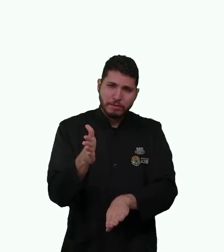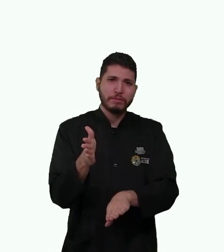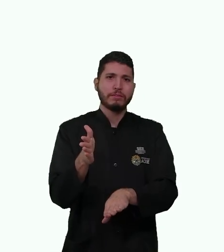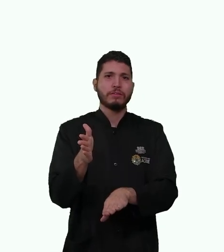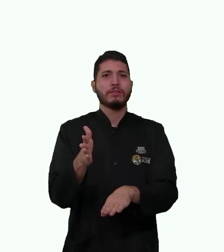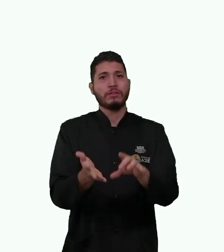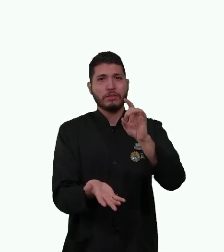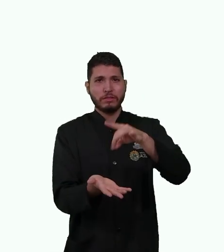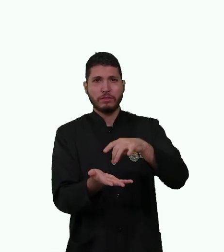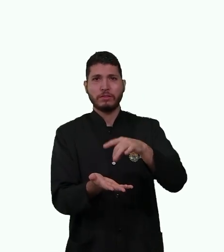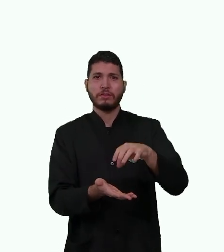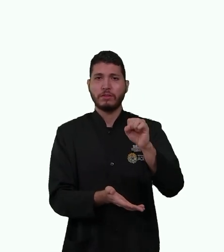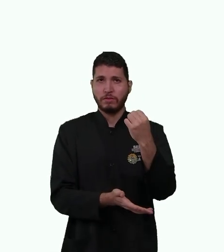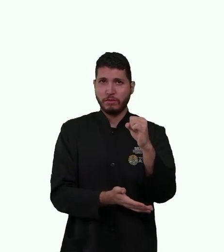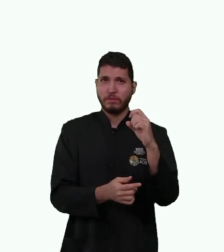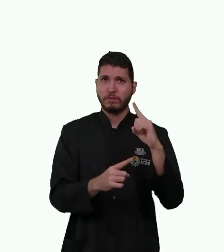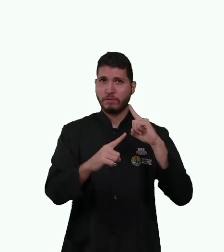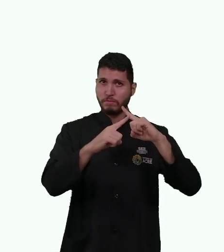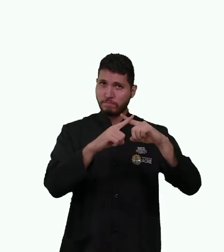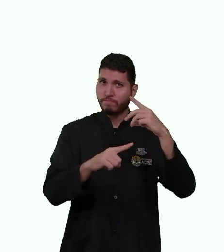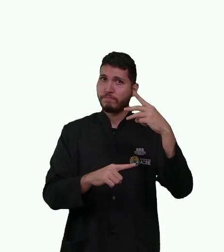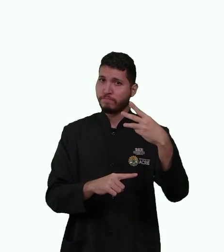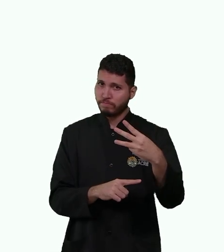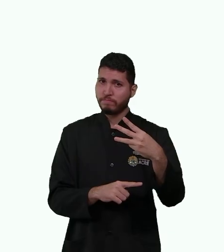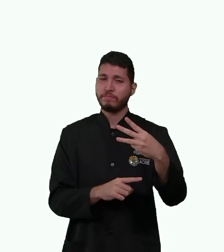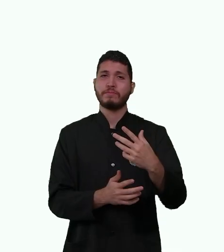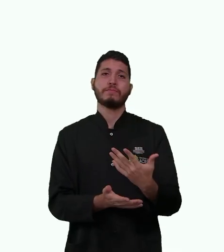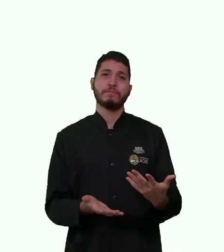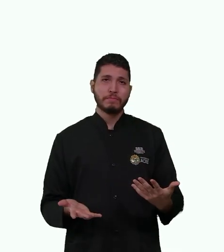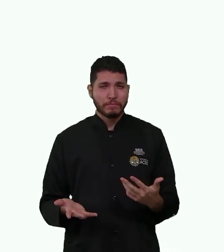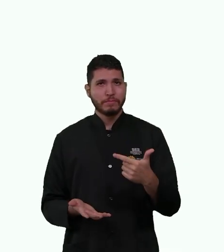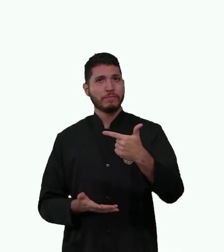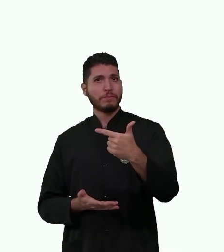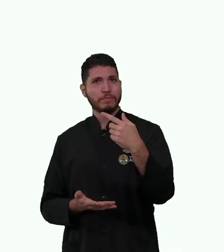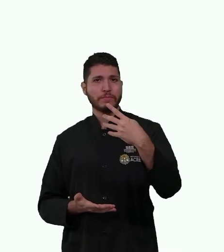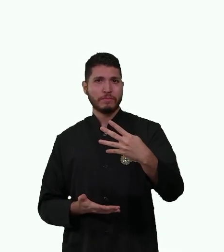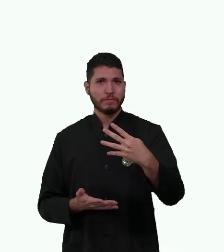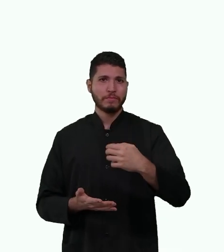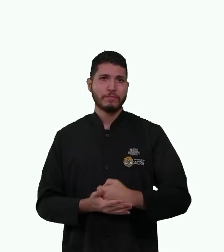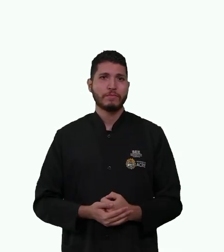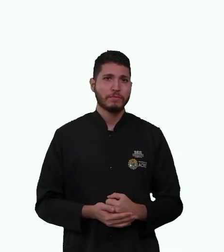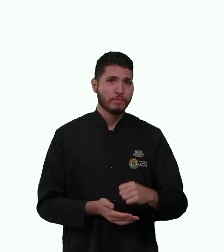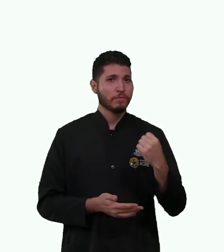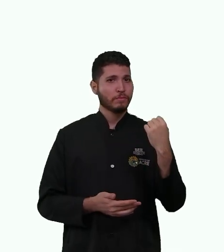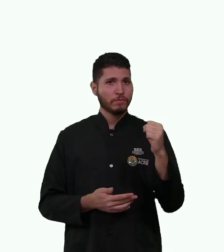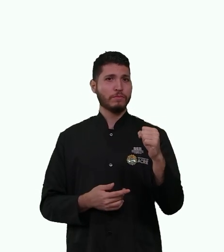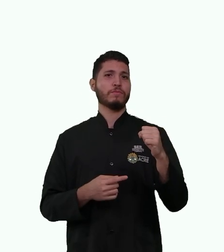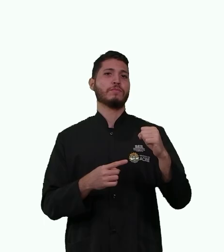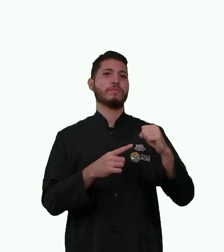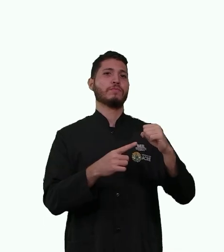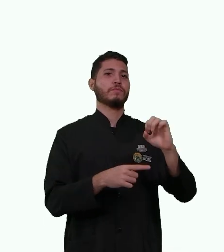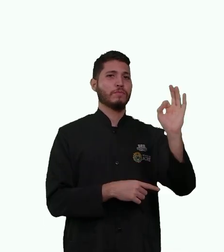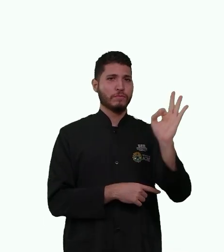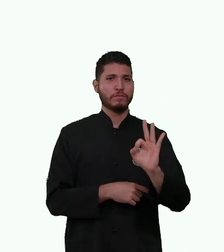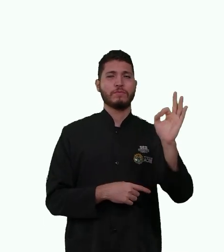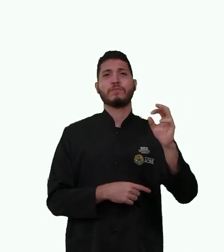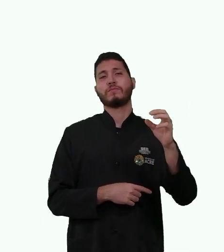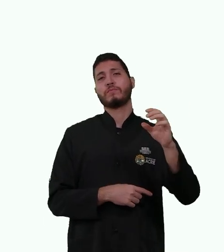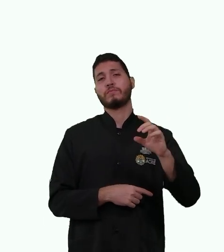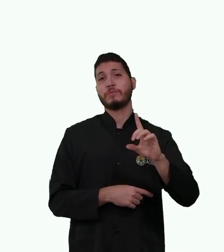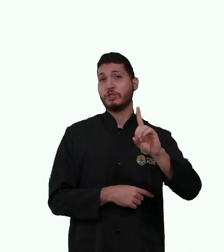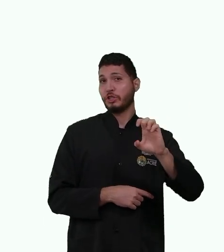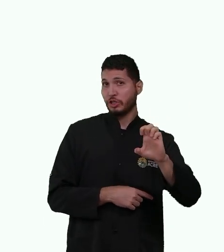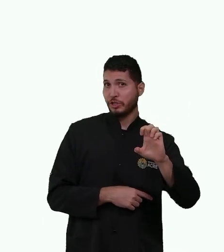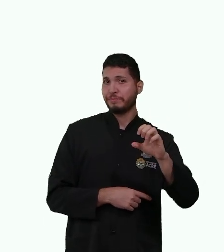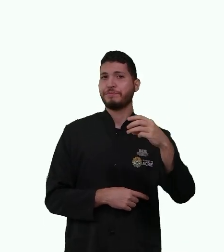gente 8 vezes 3, isso será igual a 24. Então, 8% de 300, um valor numérico, isso vai